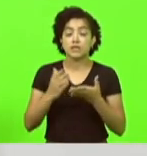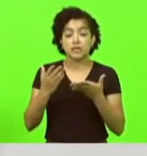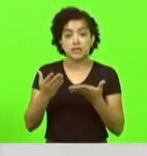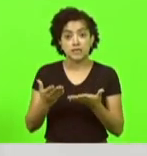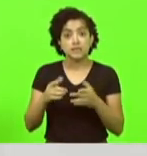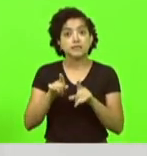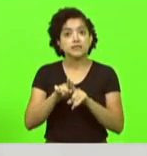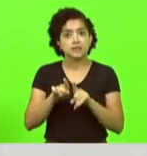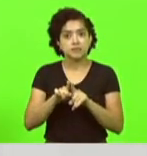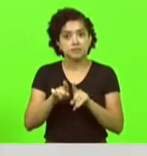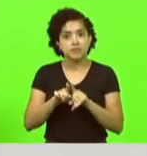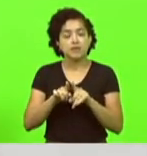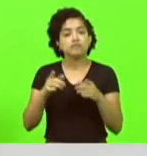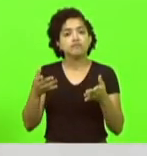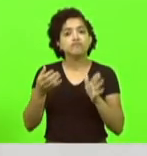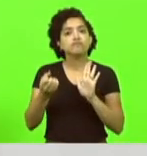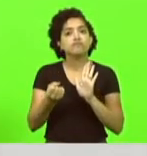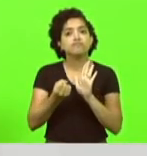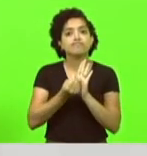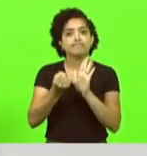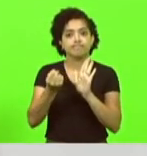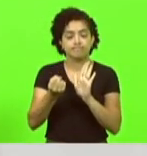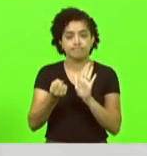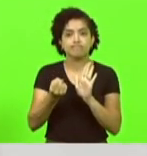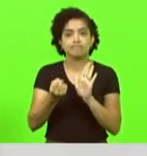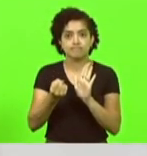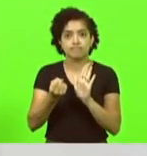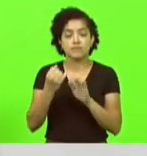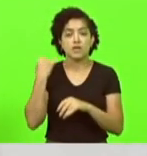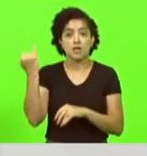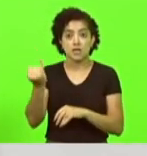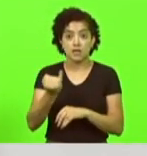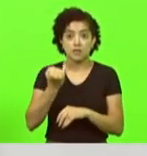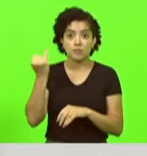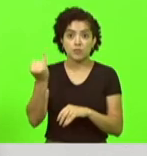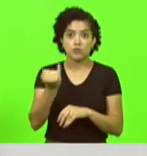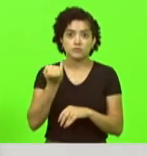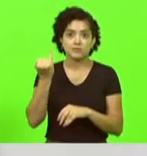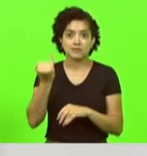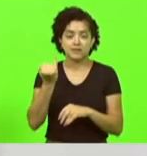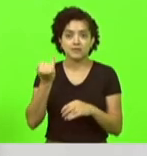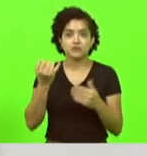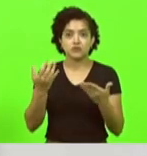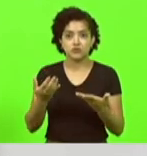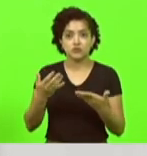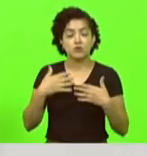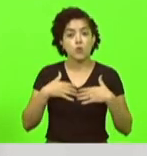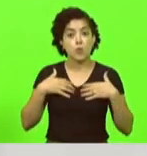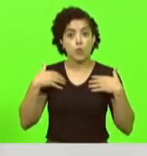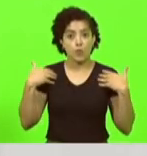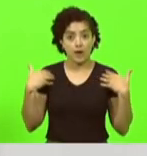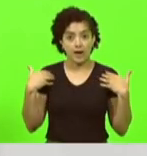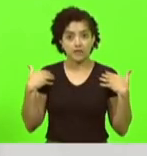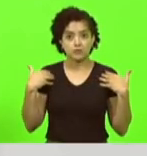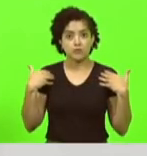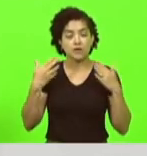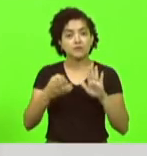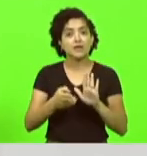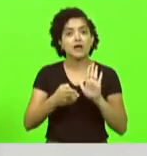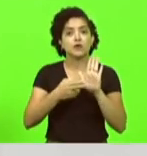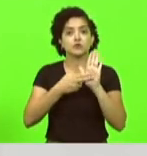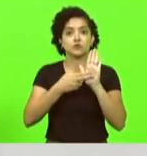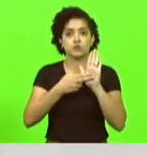também a minha marca nesse tão importante e honrado cargo que assume